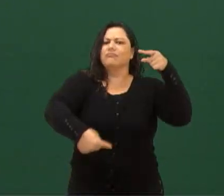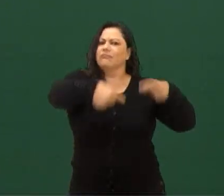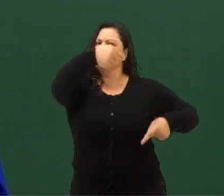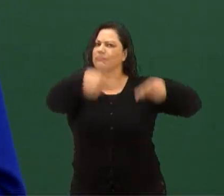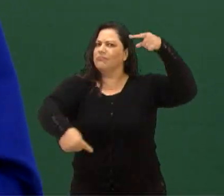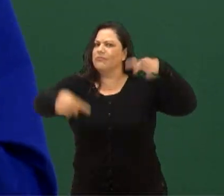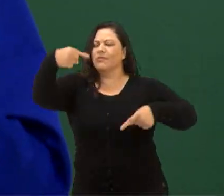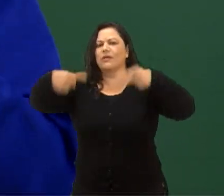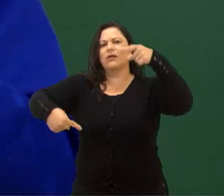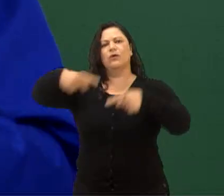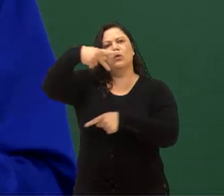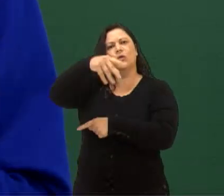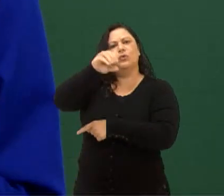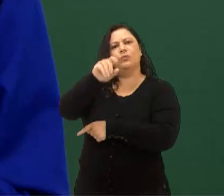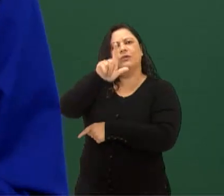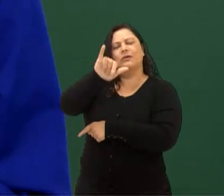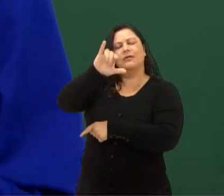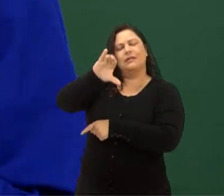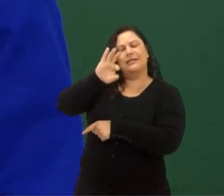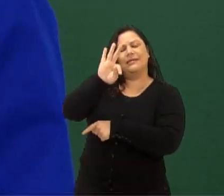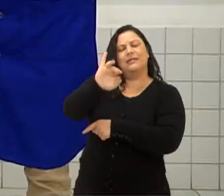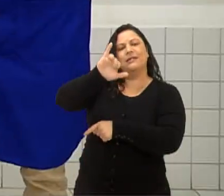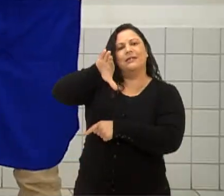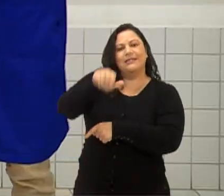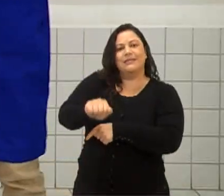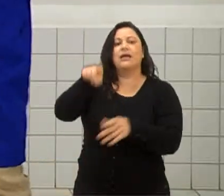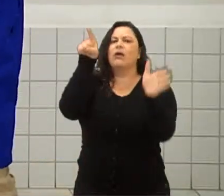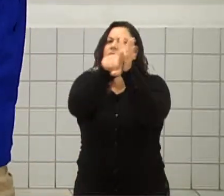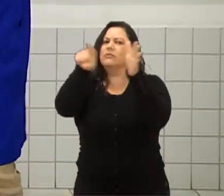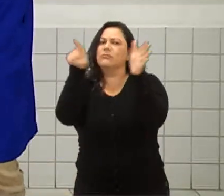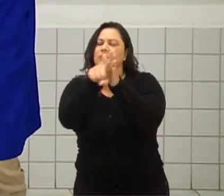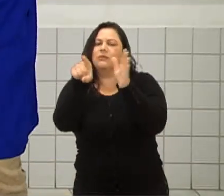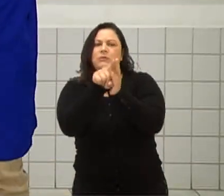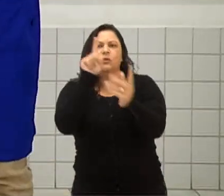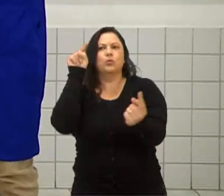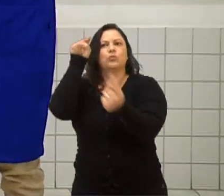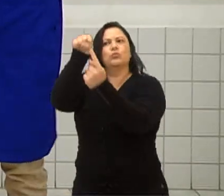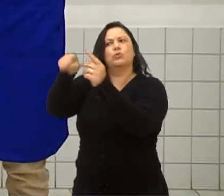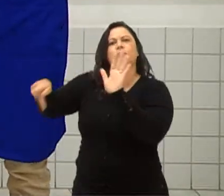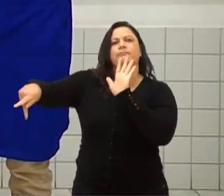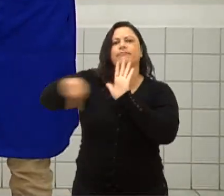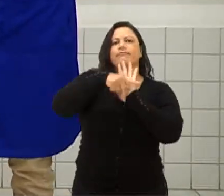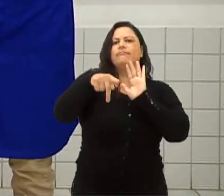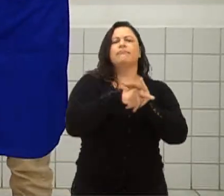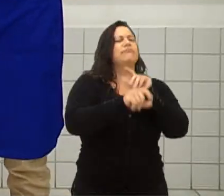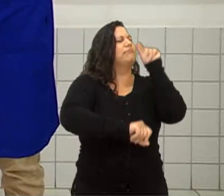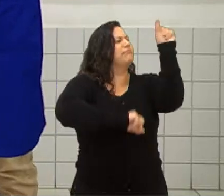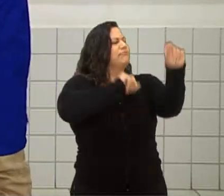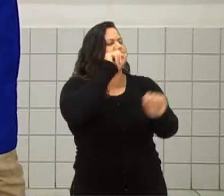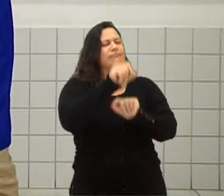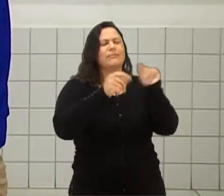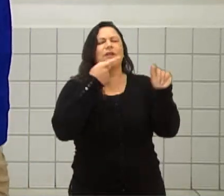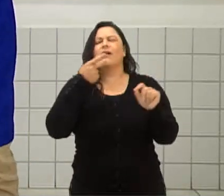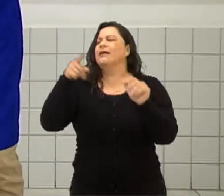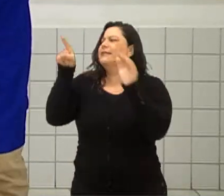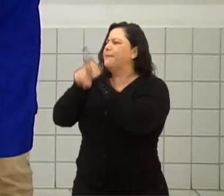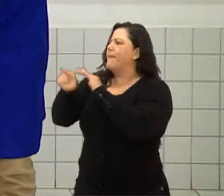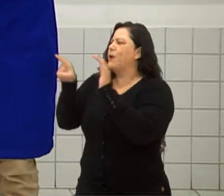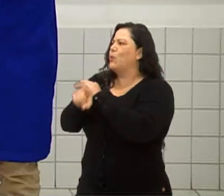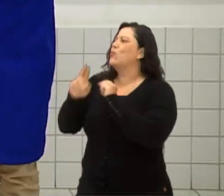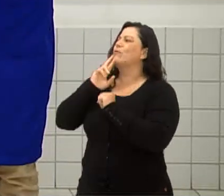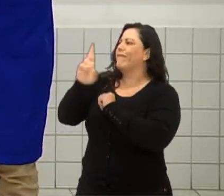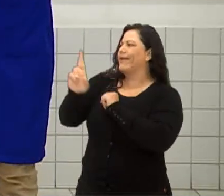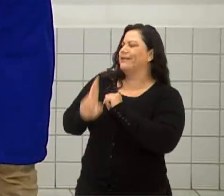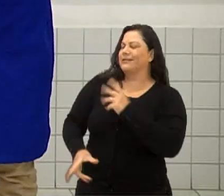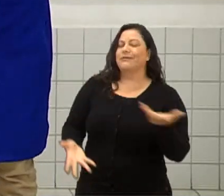portanto, levanta algumas perguntas específicas. Quais perguntas a filosofia política vai tentar responder, professor Fábio? E, professor Alexandre, tem muita